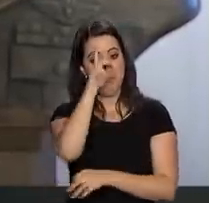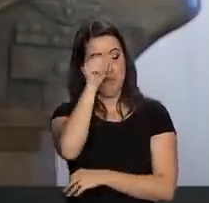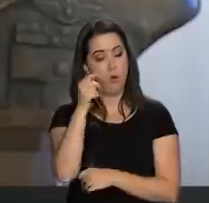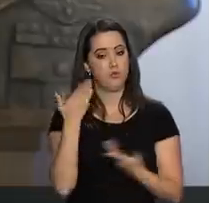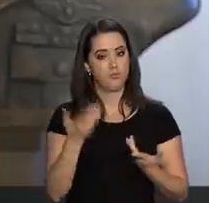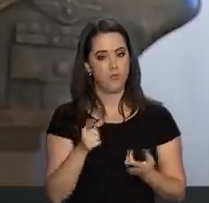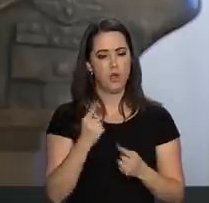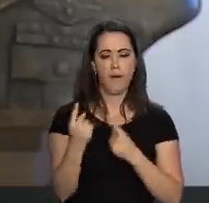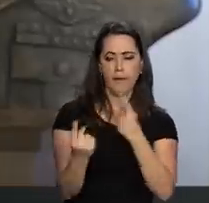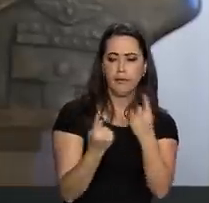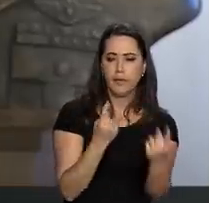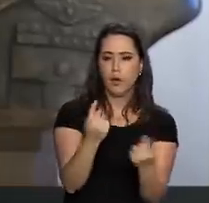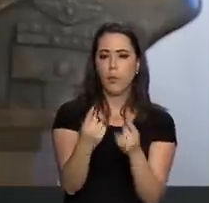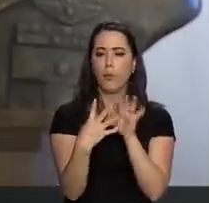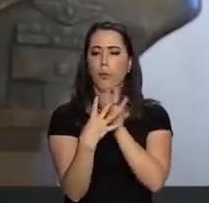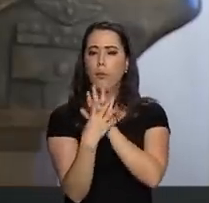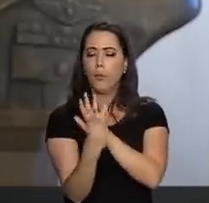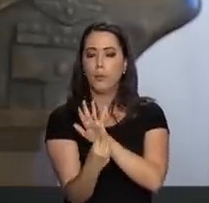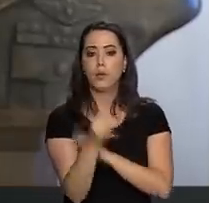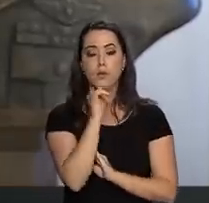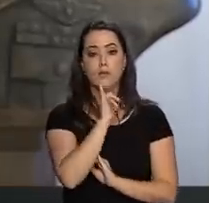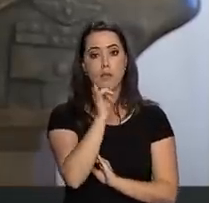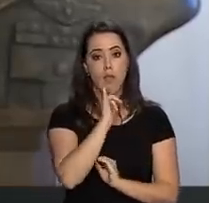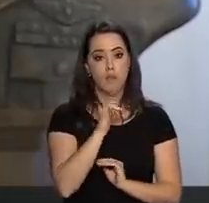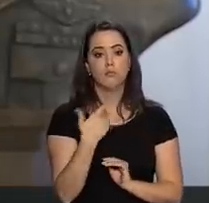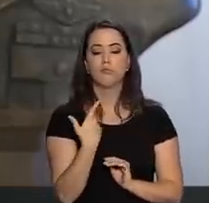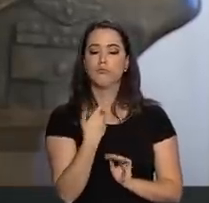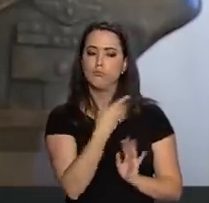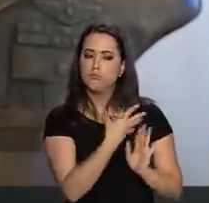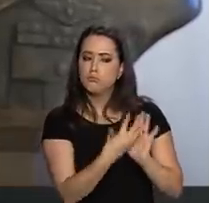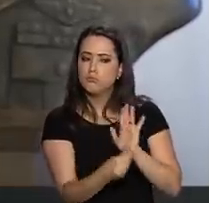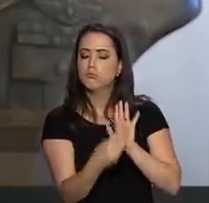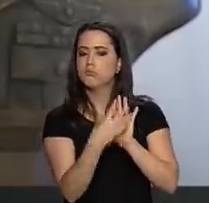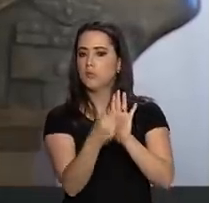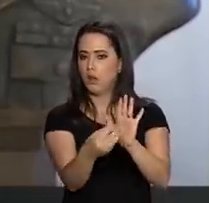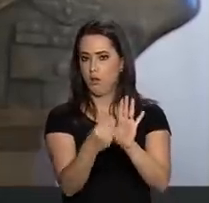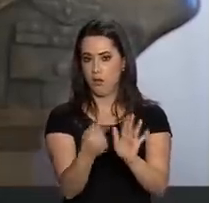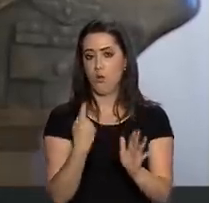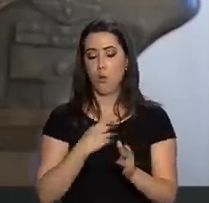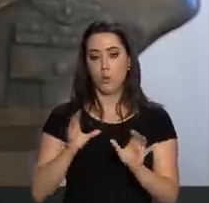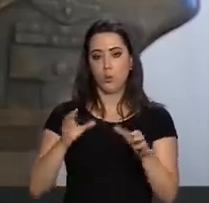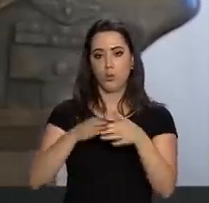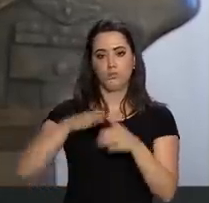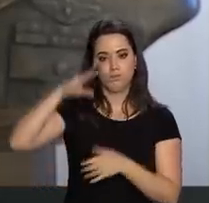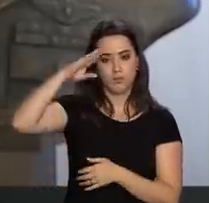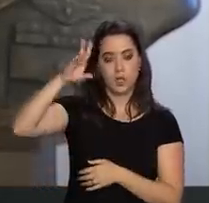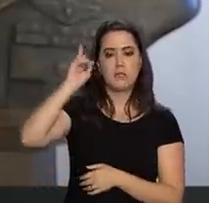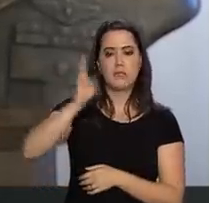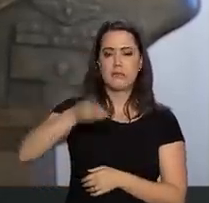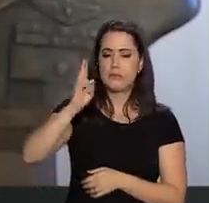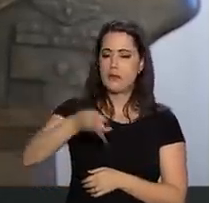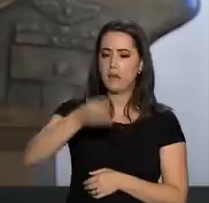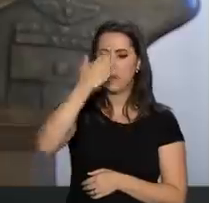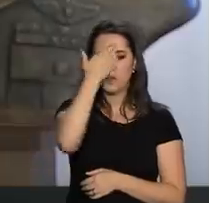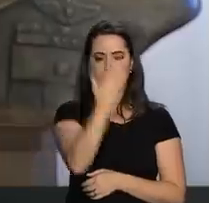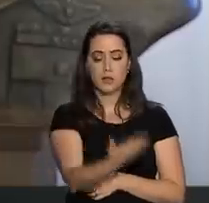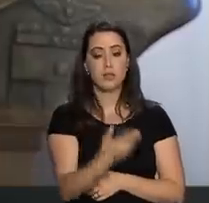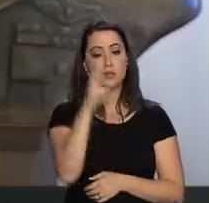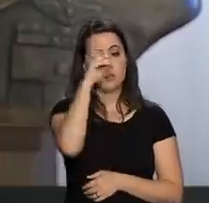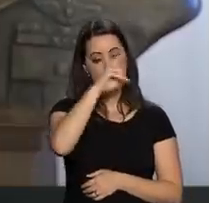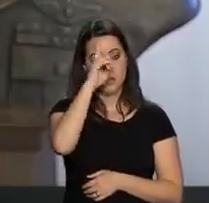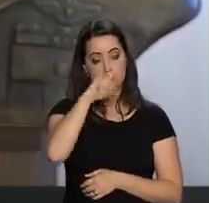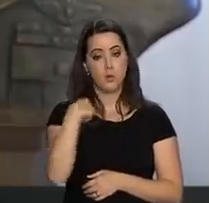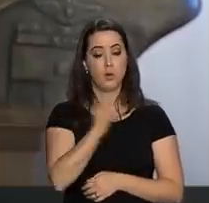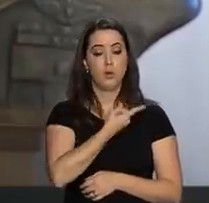um a seu modo, devem nos nortear. As Forças Armadas serão sempre gratas pela história